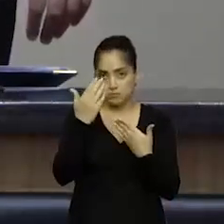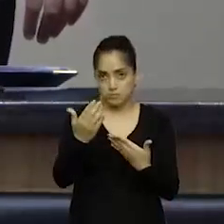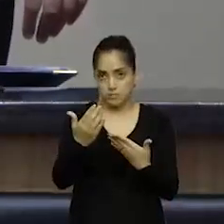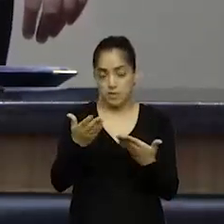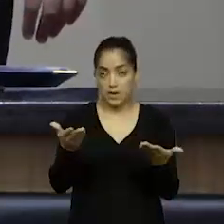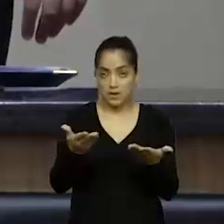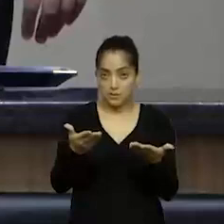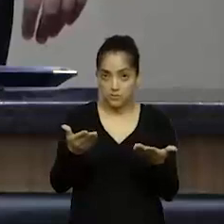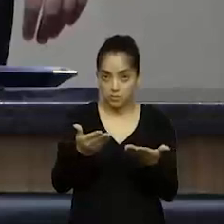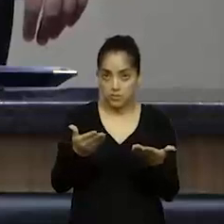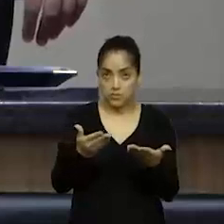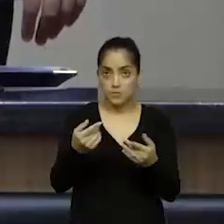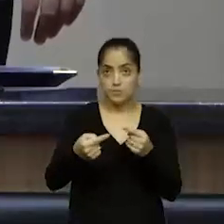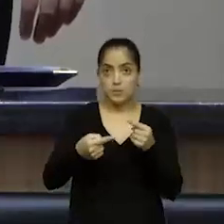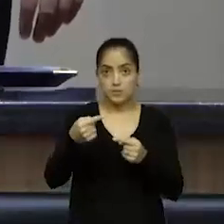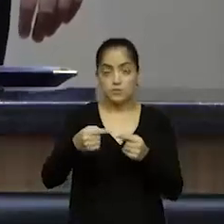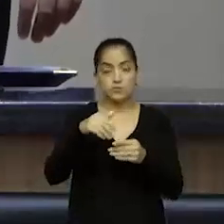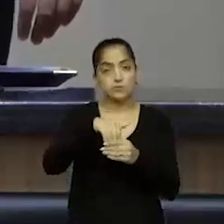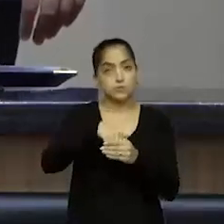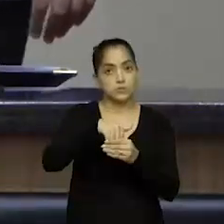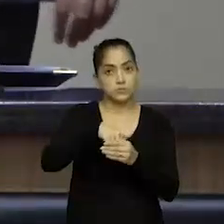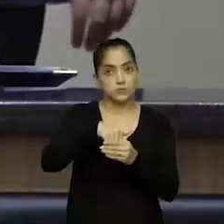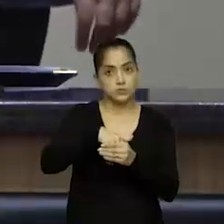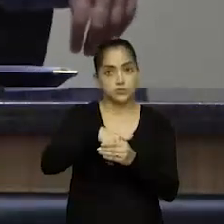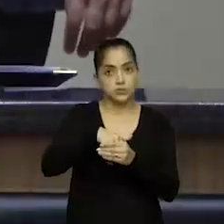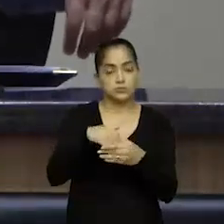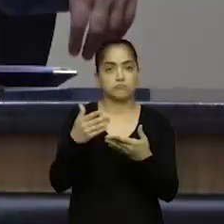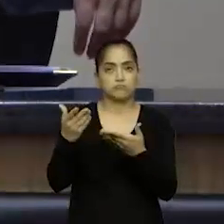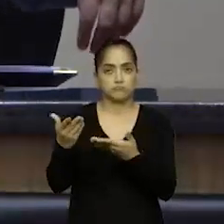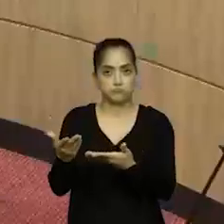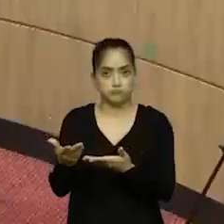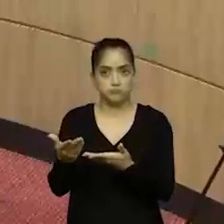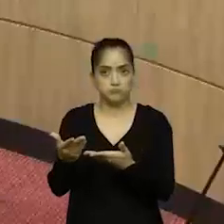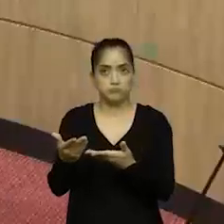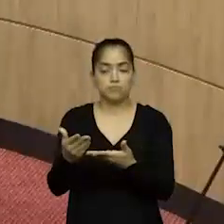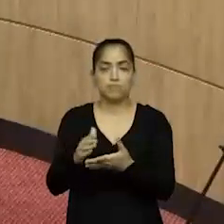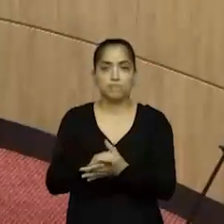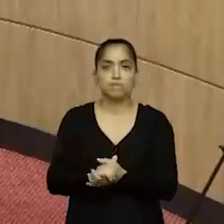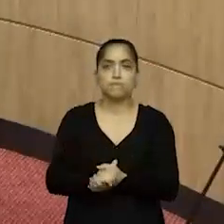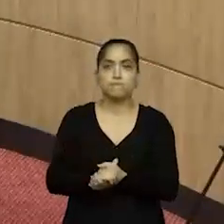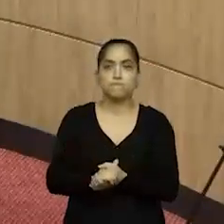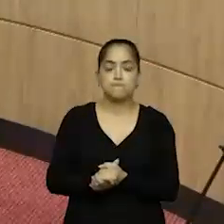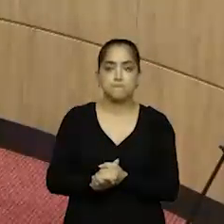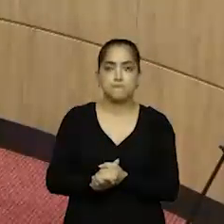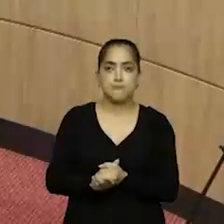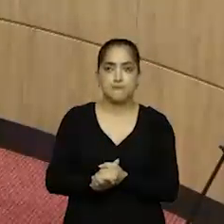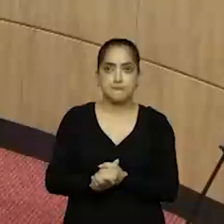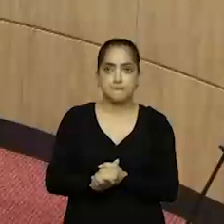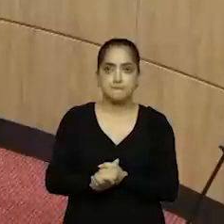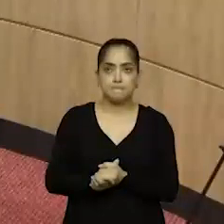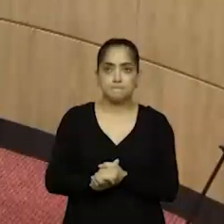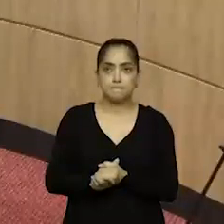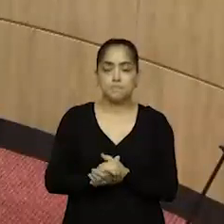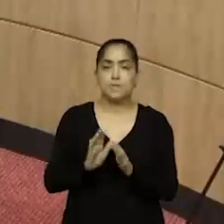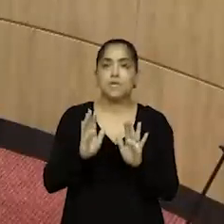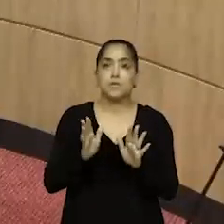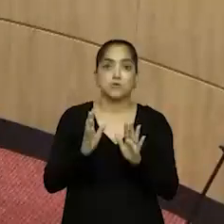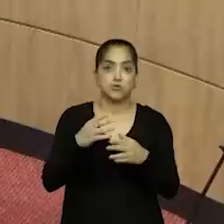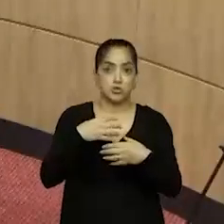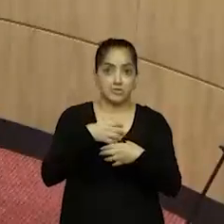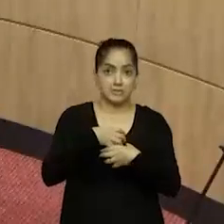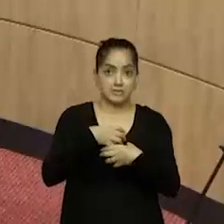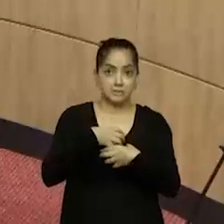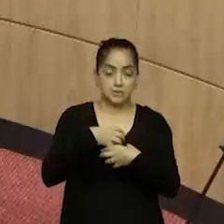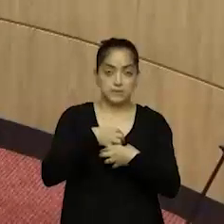moção 329, deputado Sargento Lima. Muito obrigado, presidente. Eu já expressei o